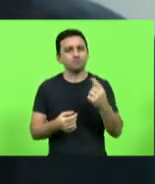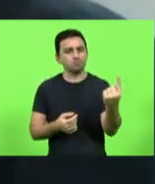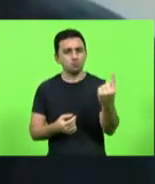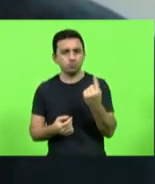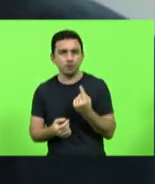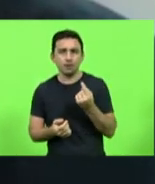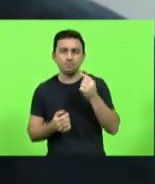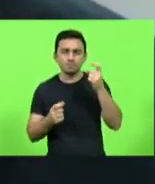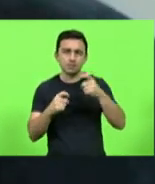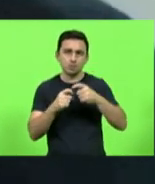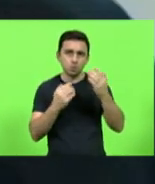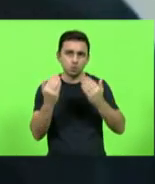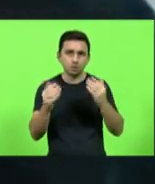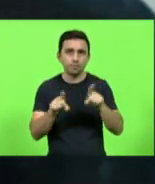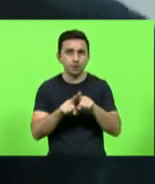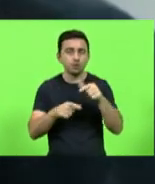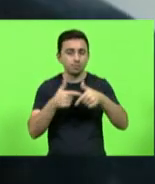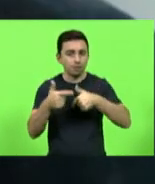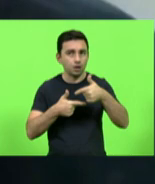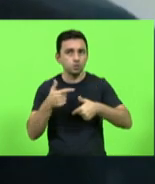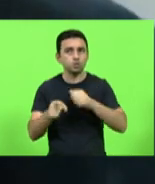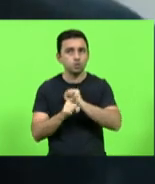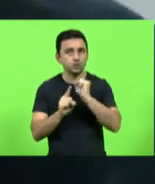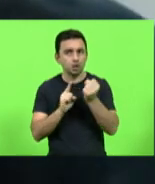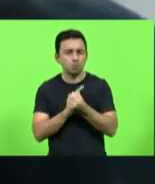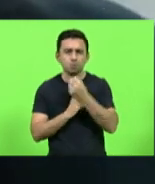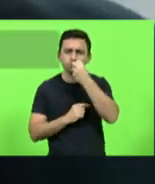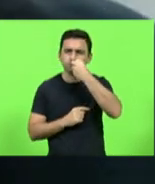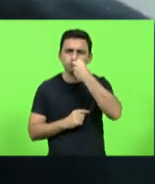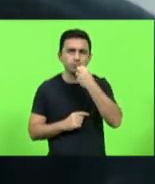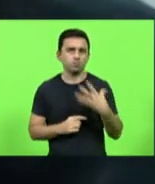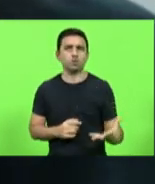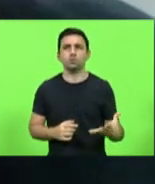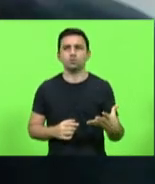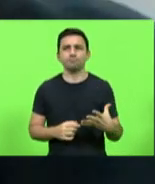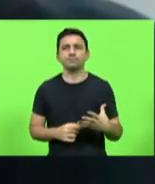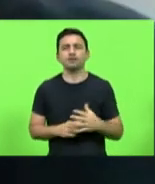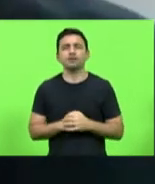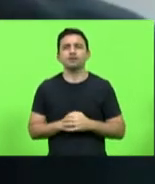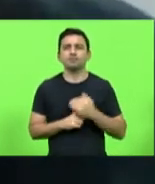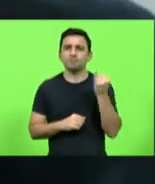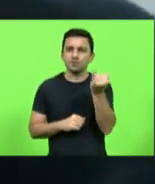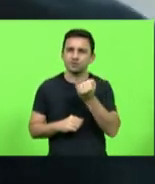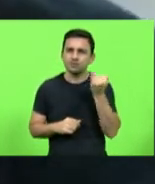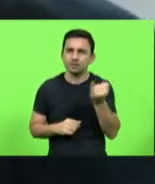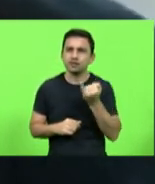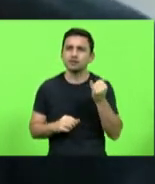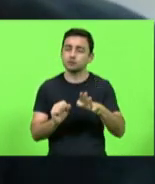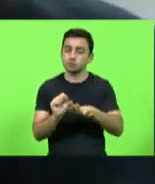do serviço social, muito bem colocado aqui o serviço social, uma dimensão importante da seguridade